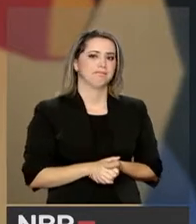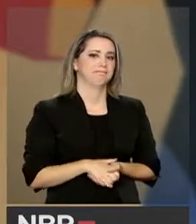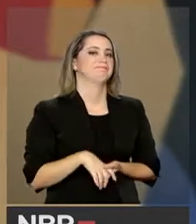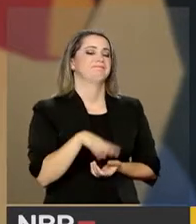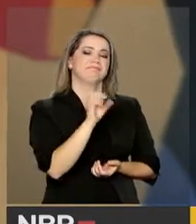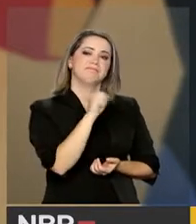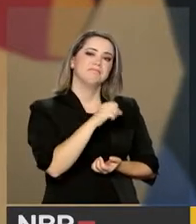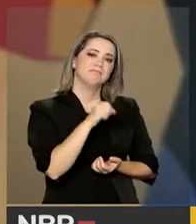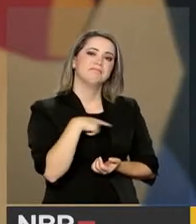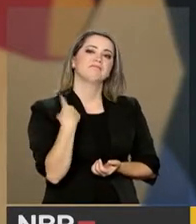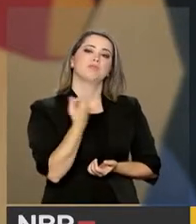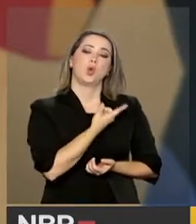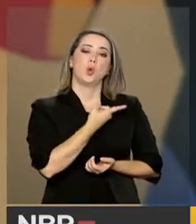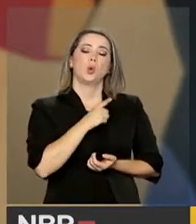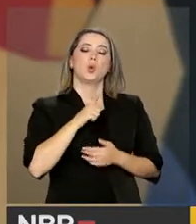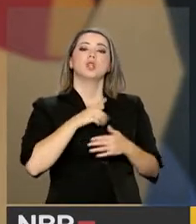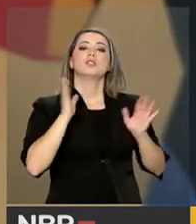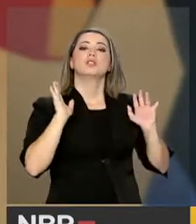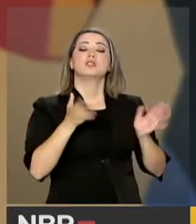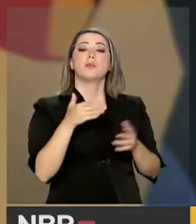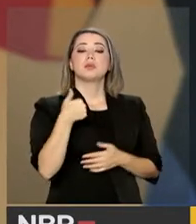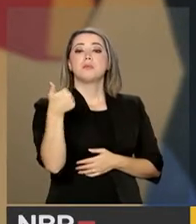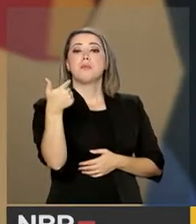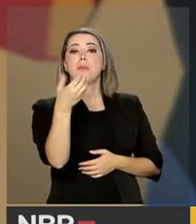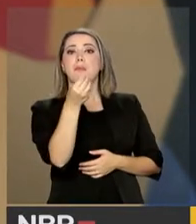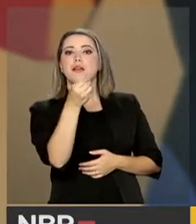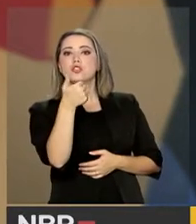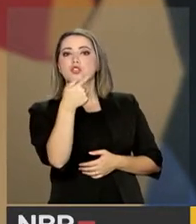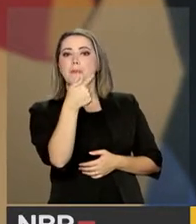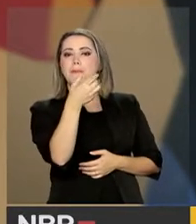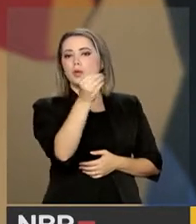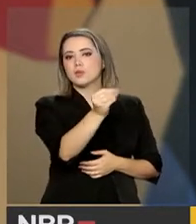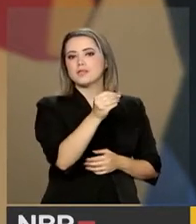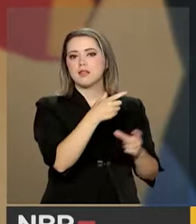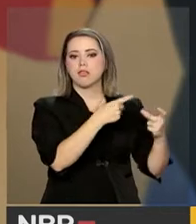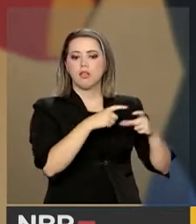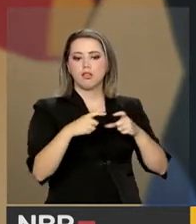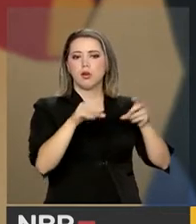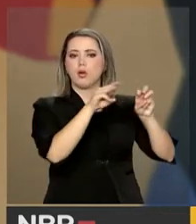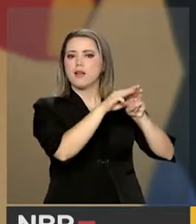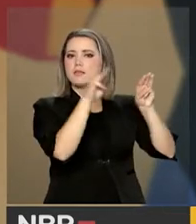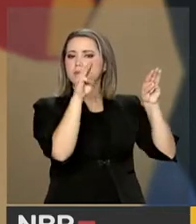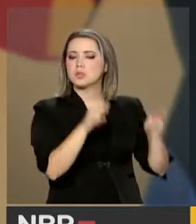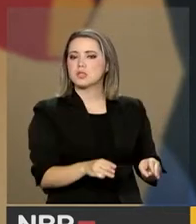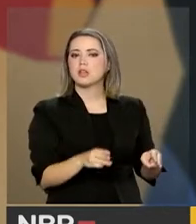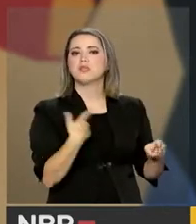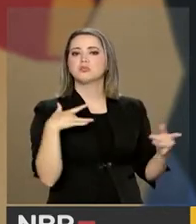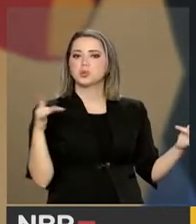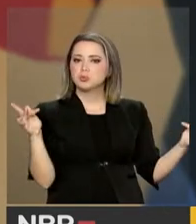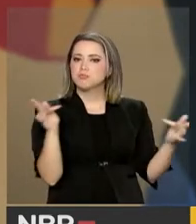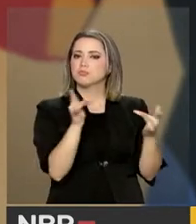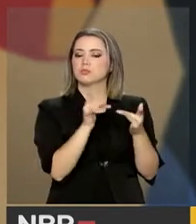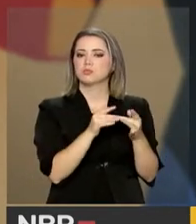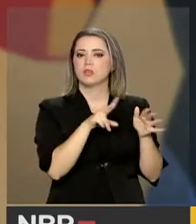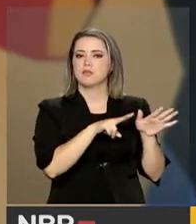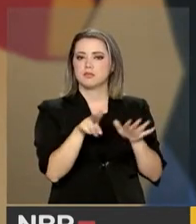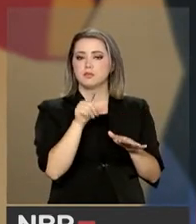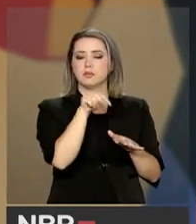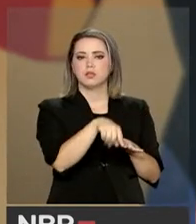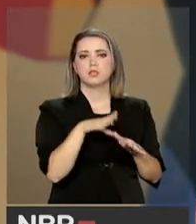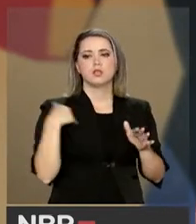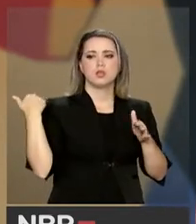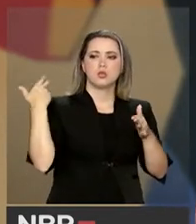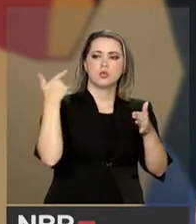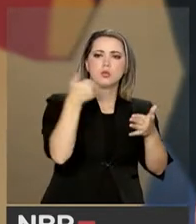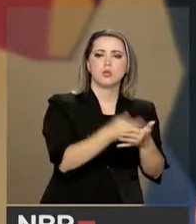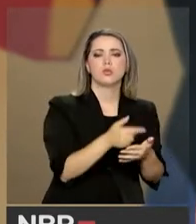Ana, hoje nós temos 1.070 instituições, este ano nós temos 1.070 instituições. Ao longo dos últimos anos,